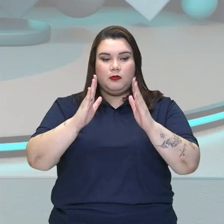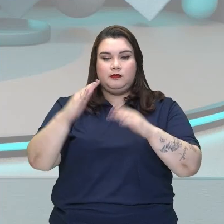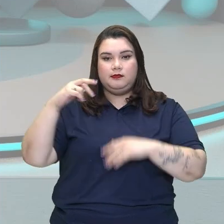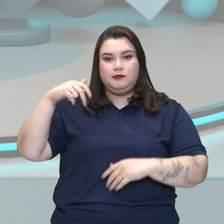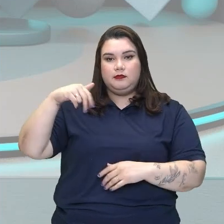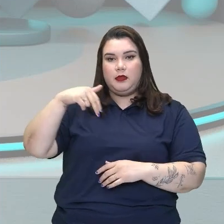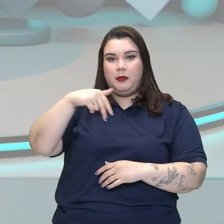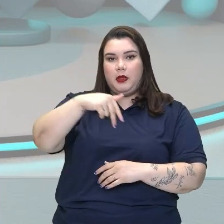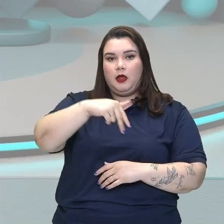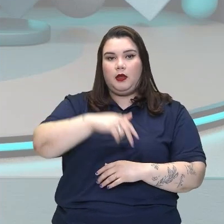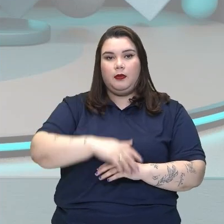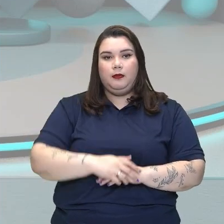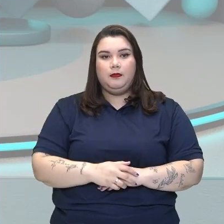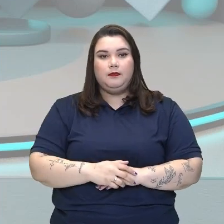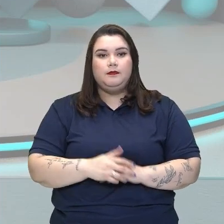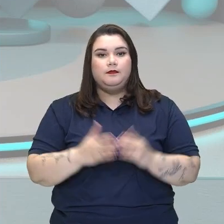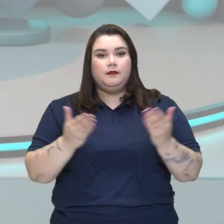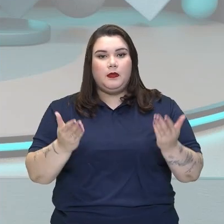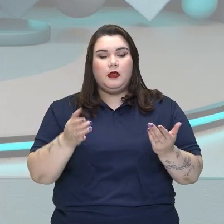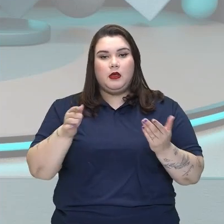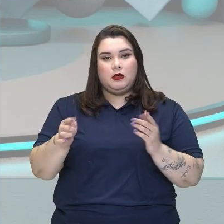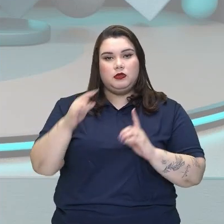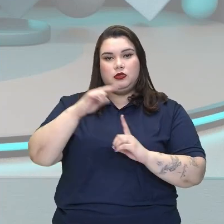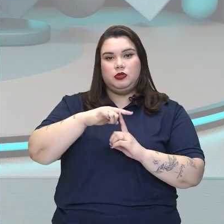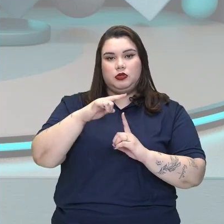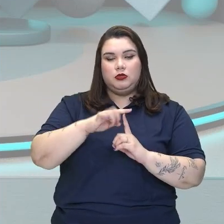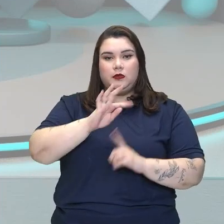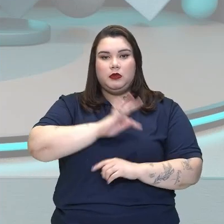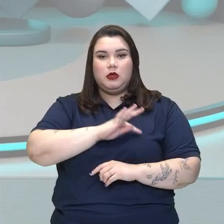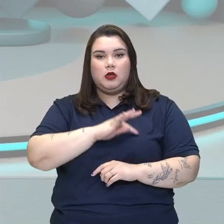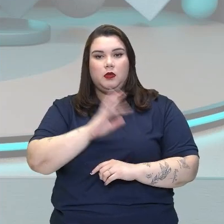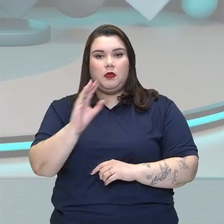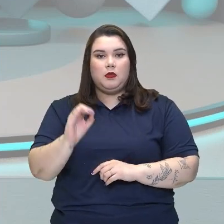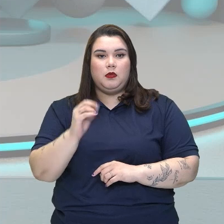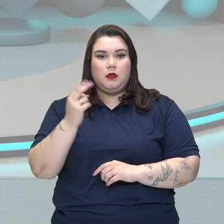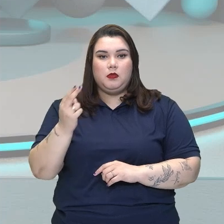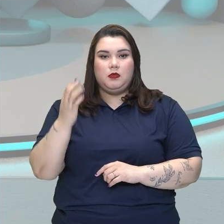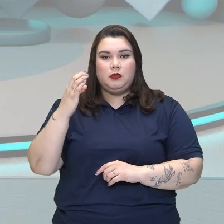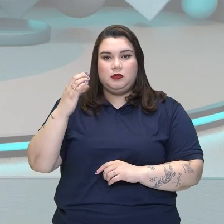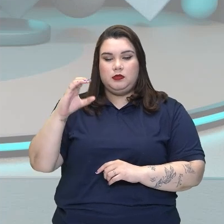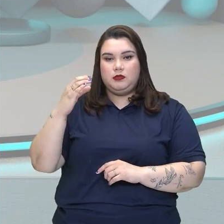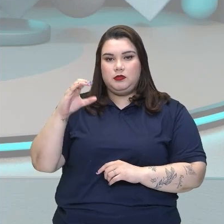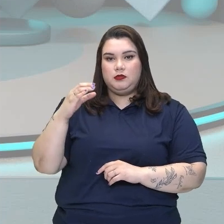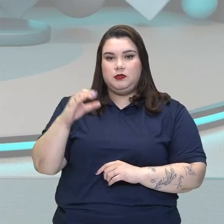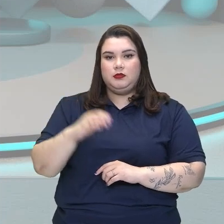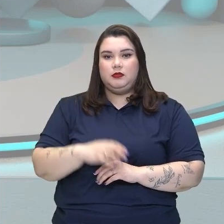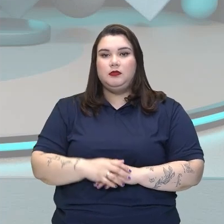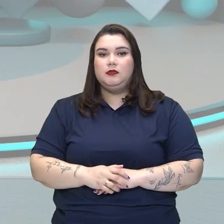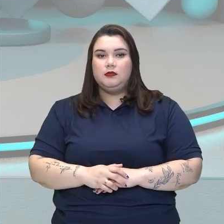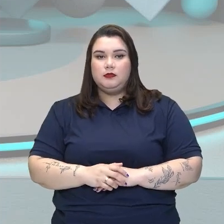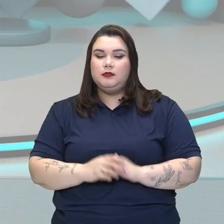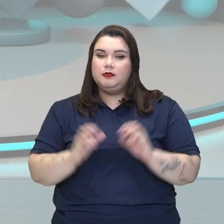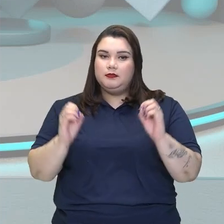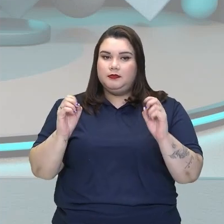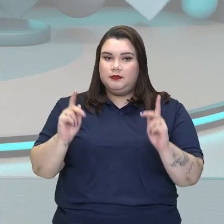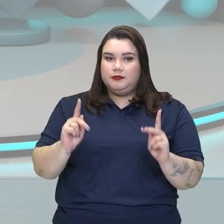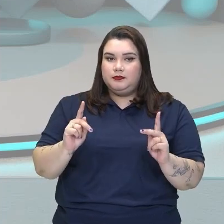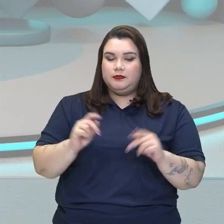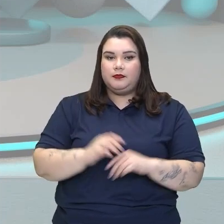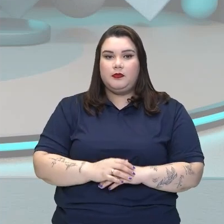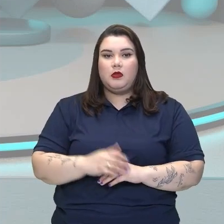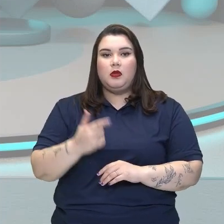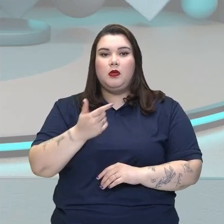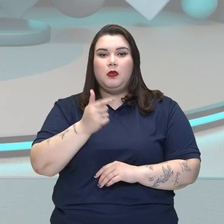é o arvorismo técnico ou científico. Tá anotando aí o tipo de arvorismo? Beleza. Nós temos